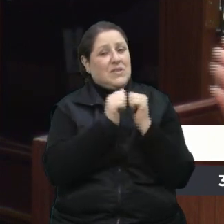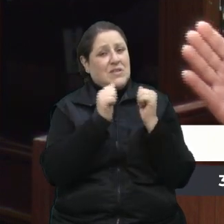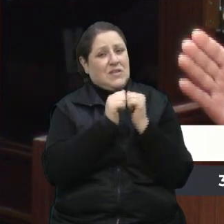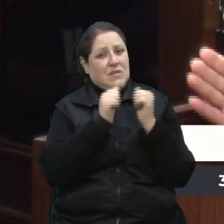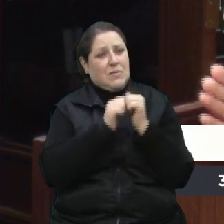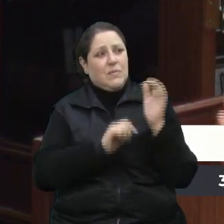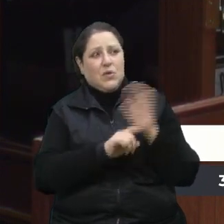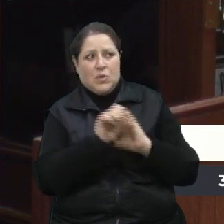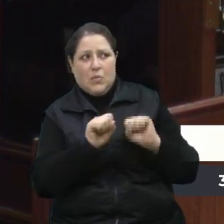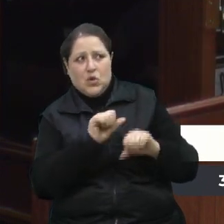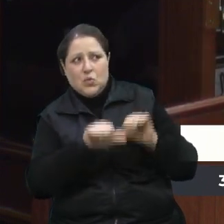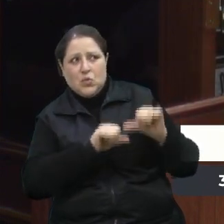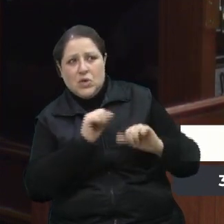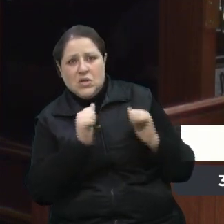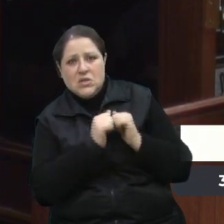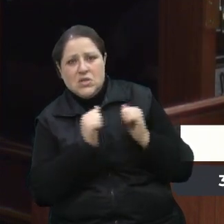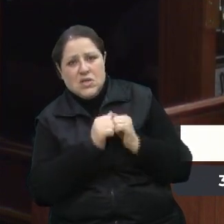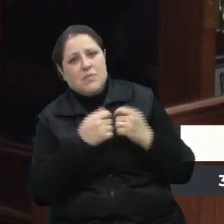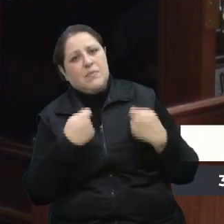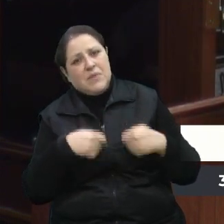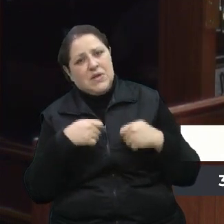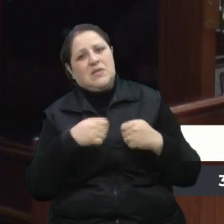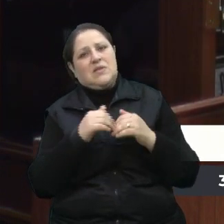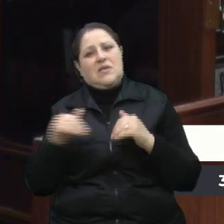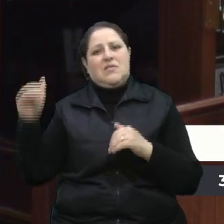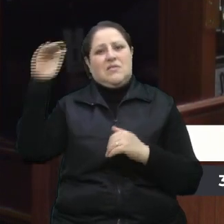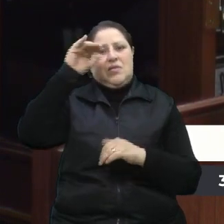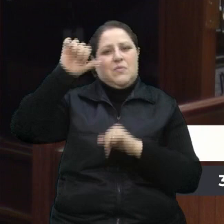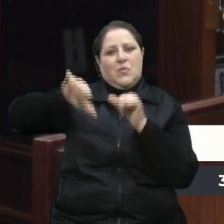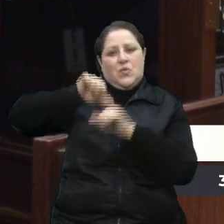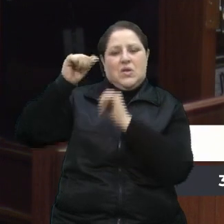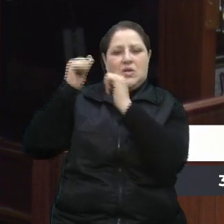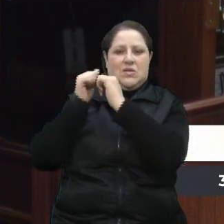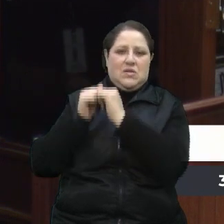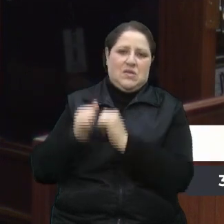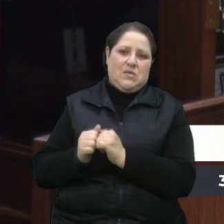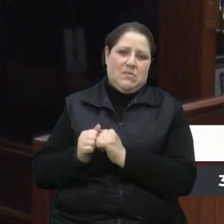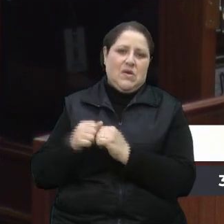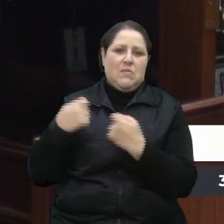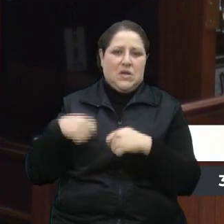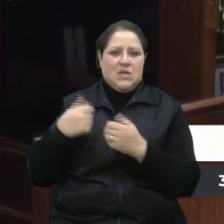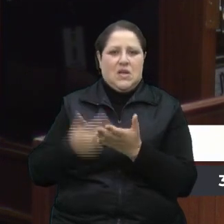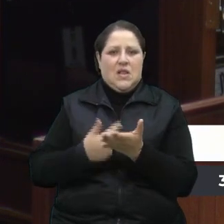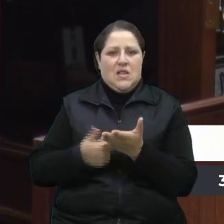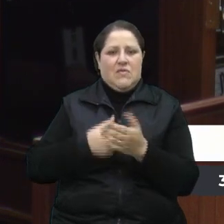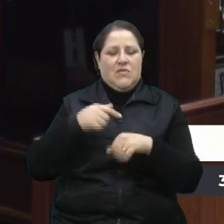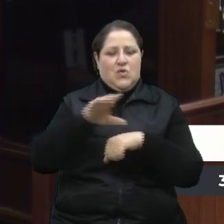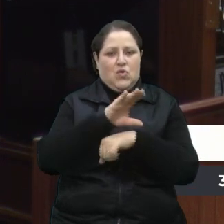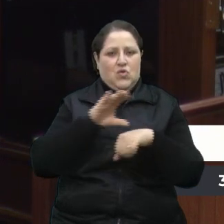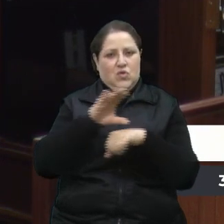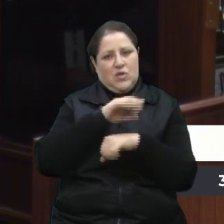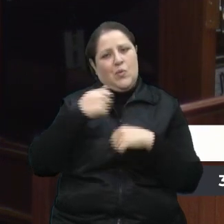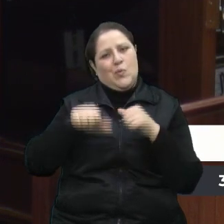bom mas então temos que começar lá em cima já temos que mudar o livro constitucional